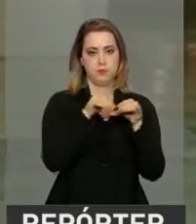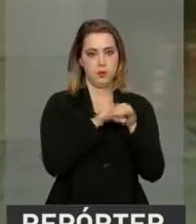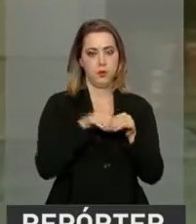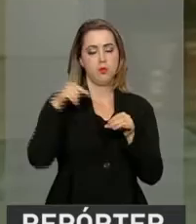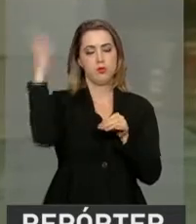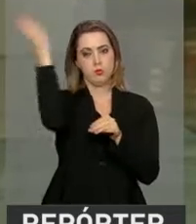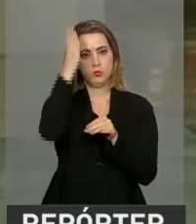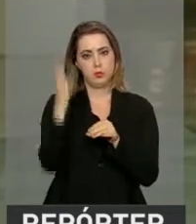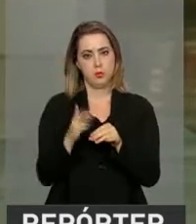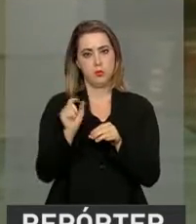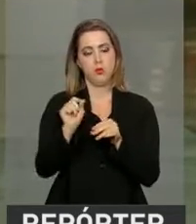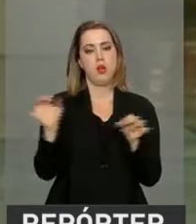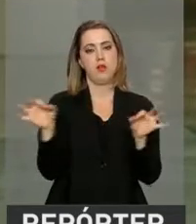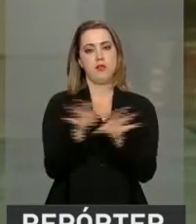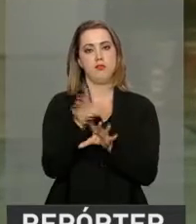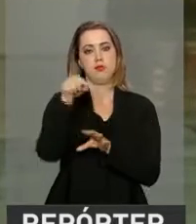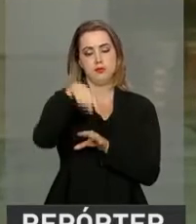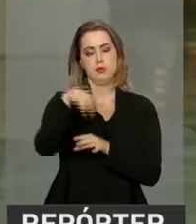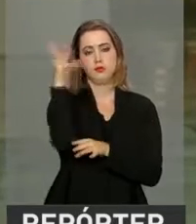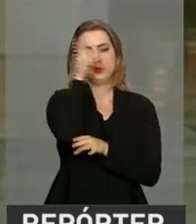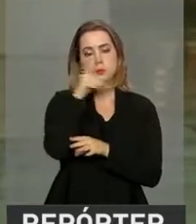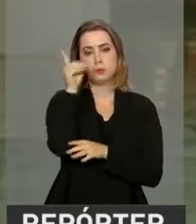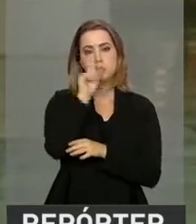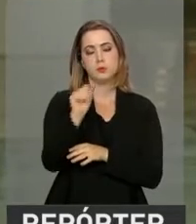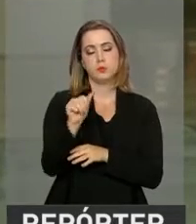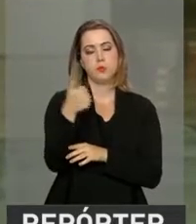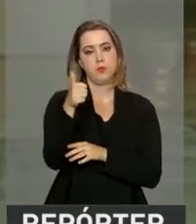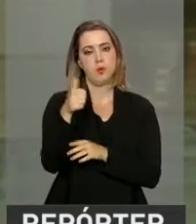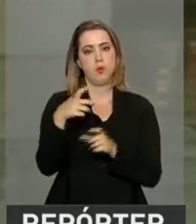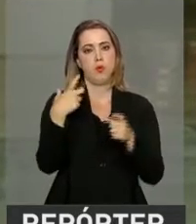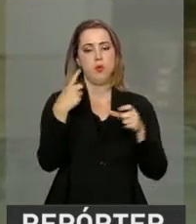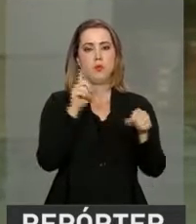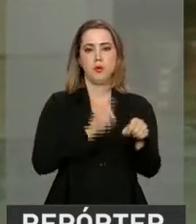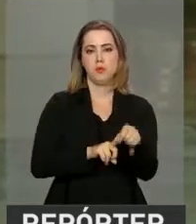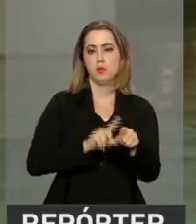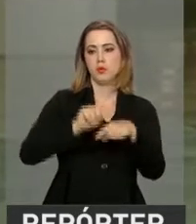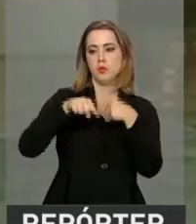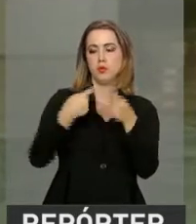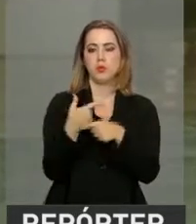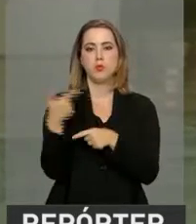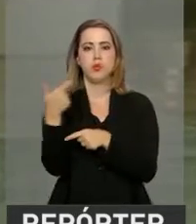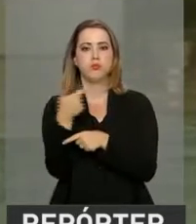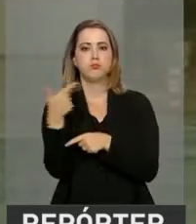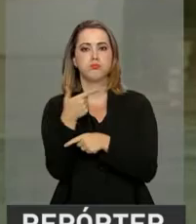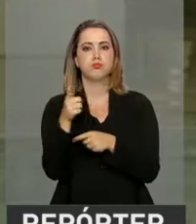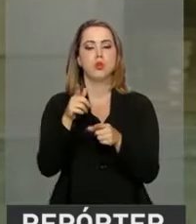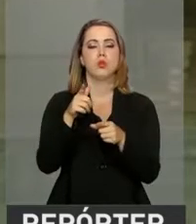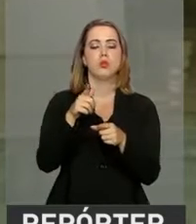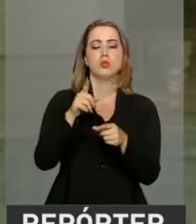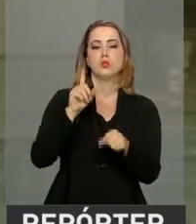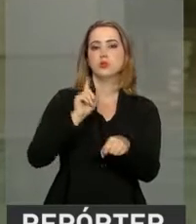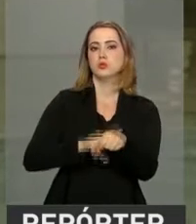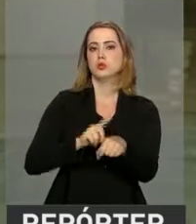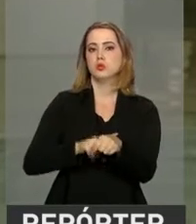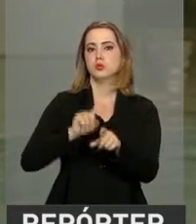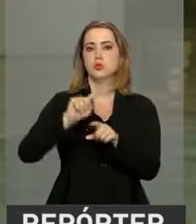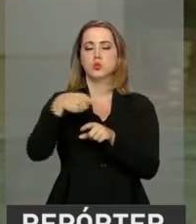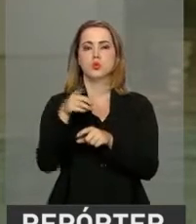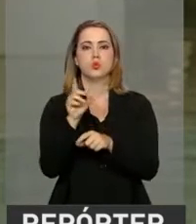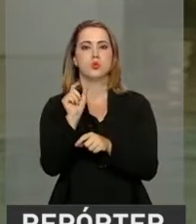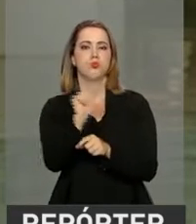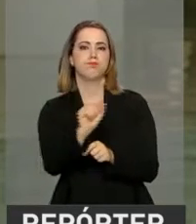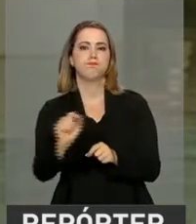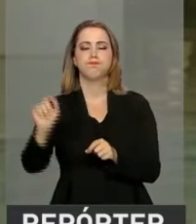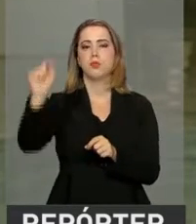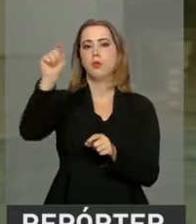no país se encerra neste domingo no primeiro turno. O segundo turno só deve ocorrer nas principais capitais